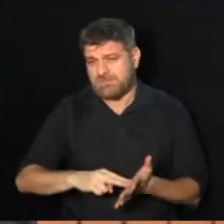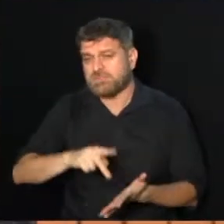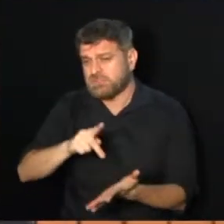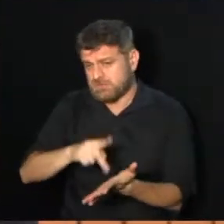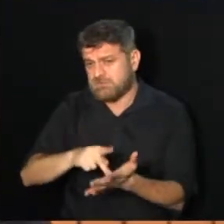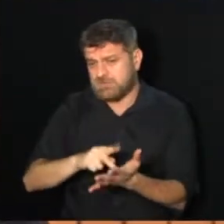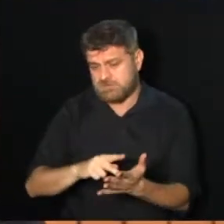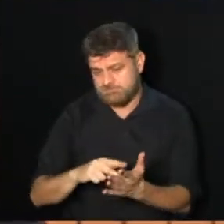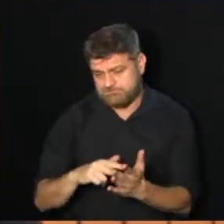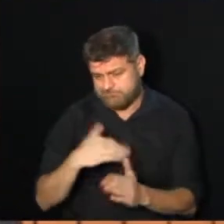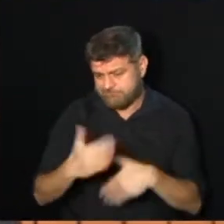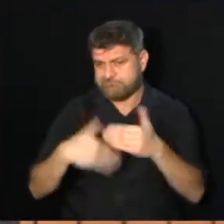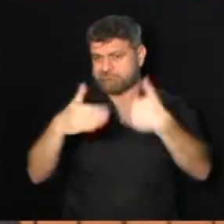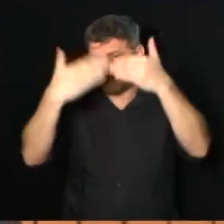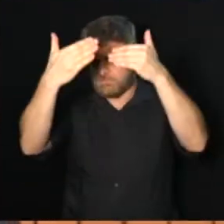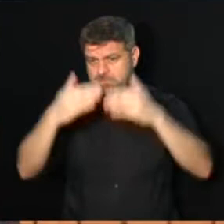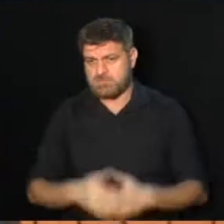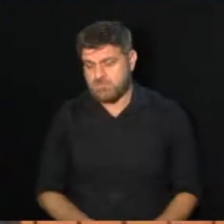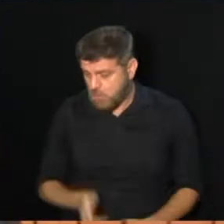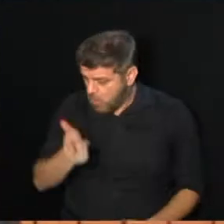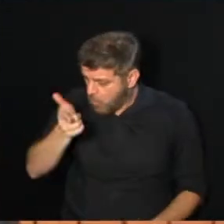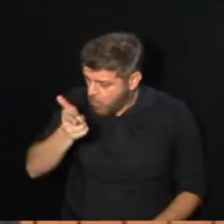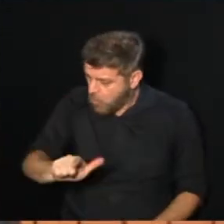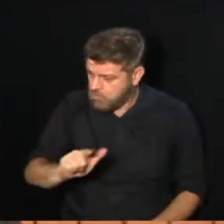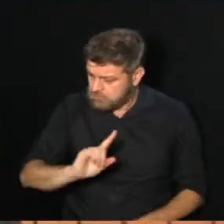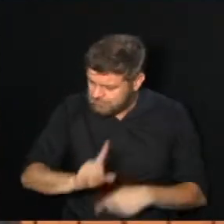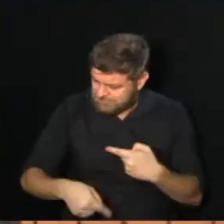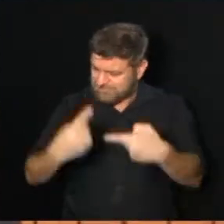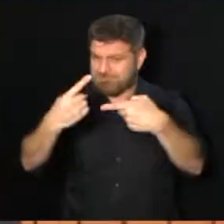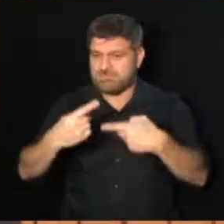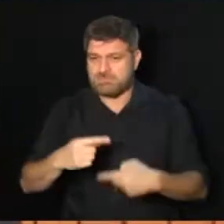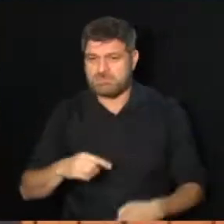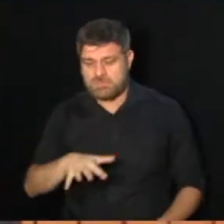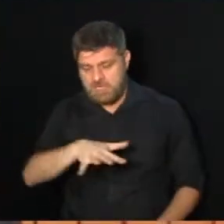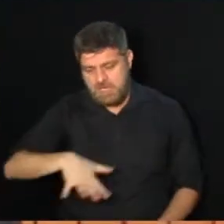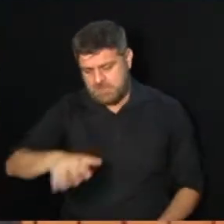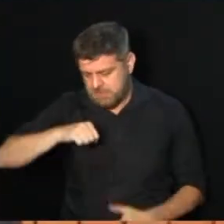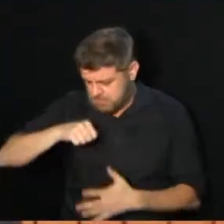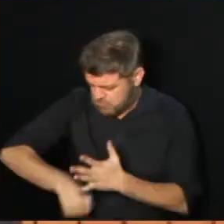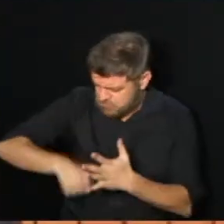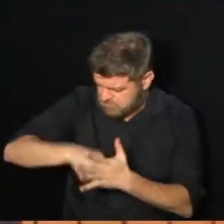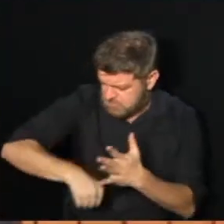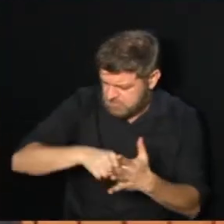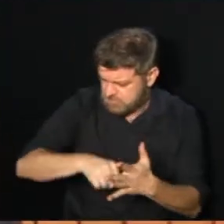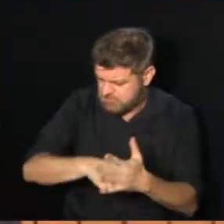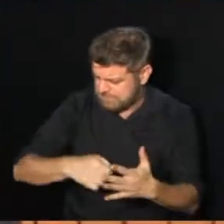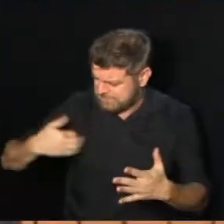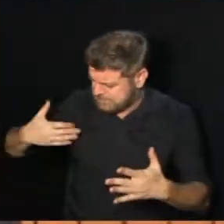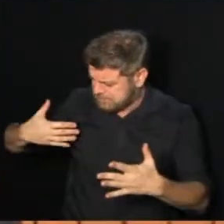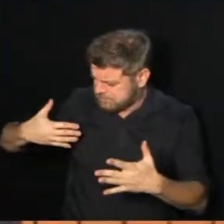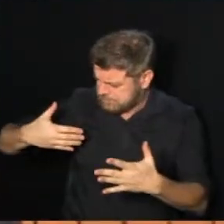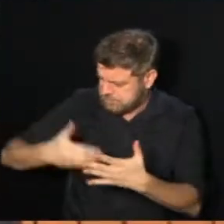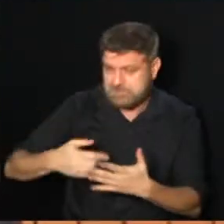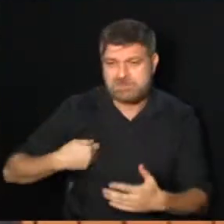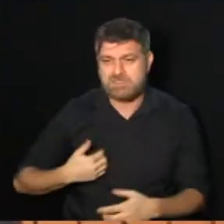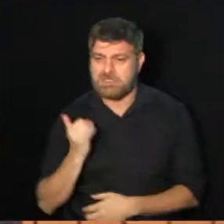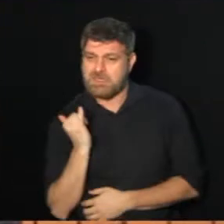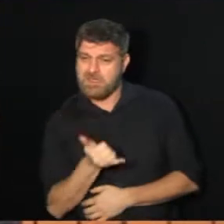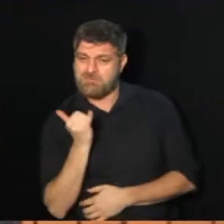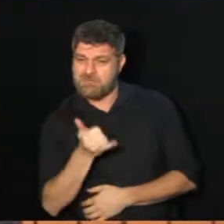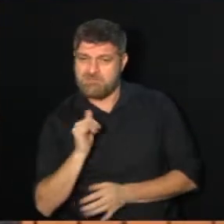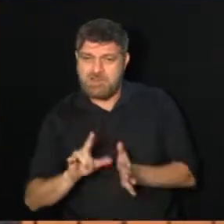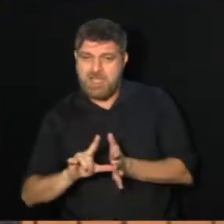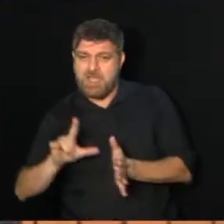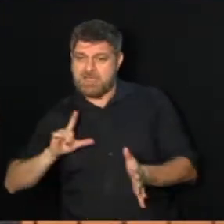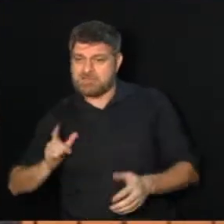um avanço, mais um avanço nessa nossa luta, nessa nossa jornada que eu vinha dizendo antes de vir para cá, tem